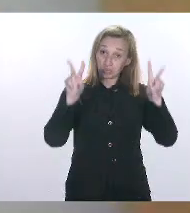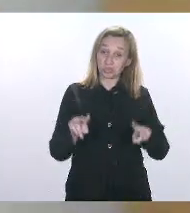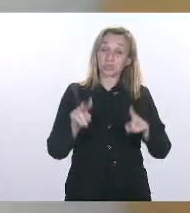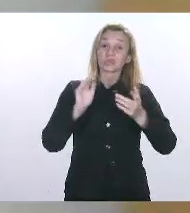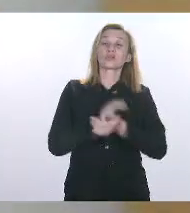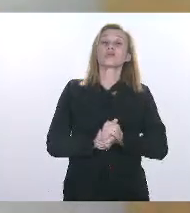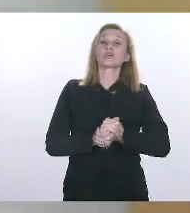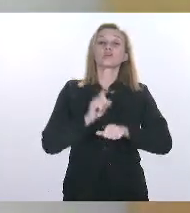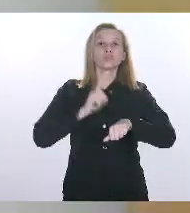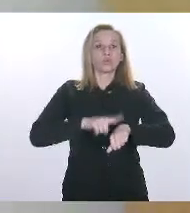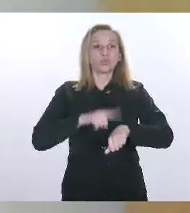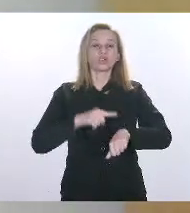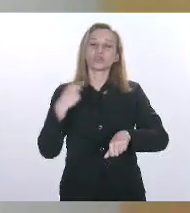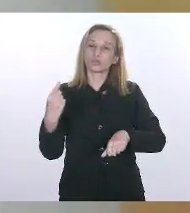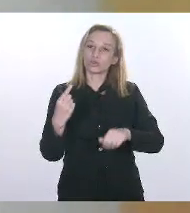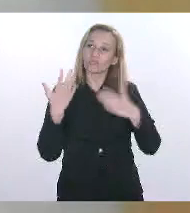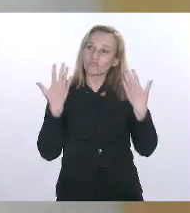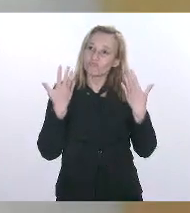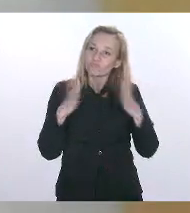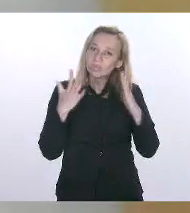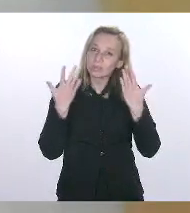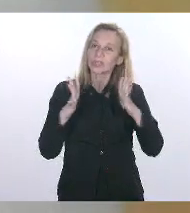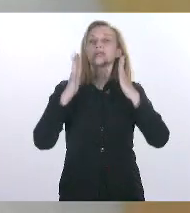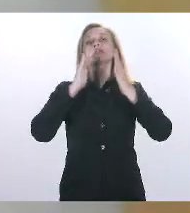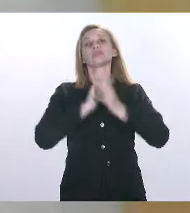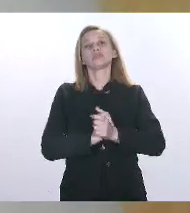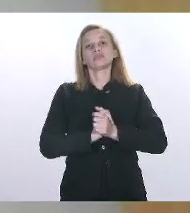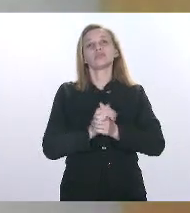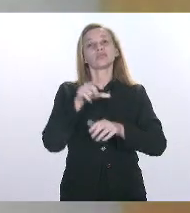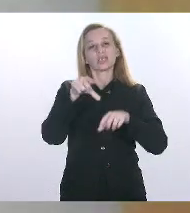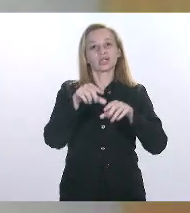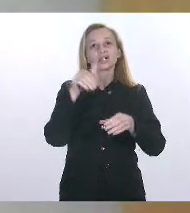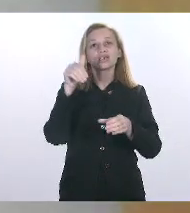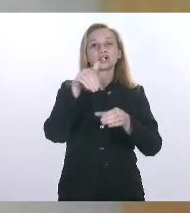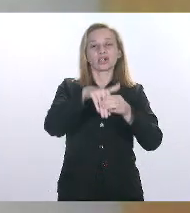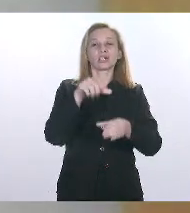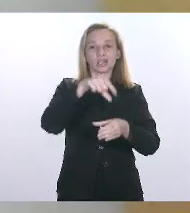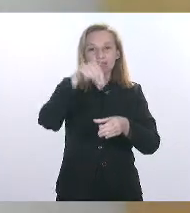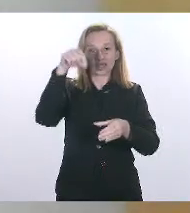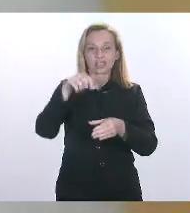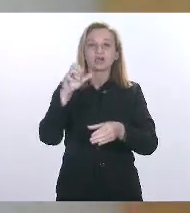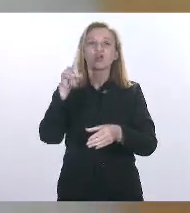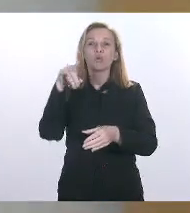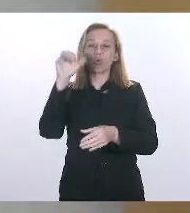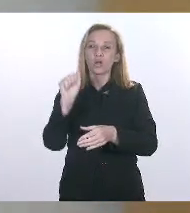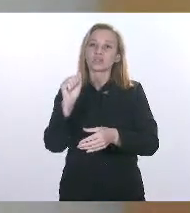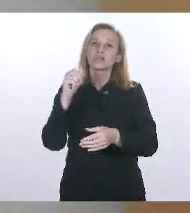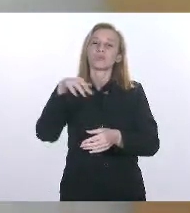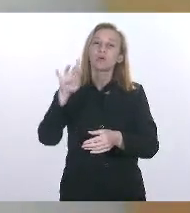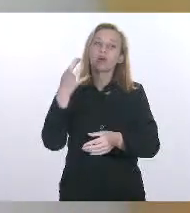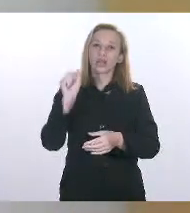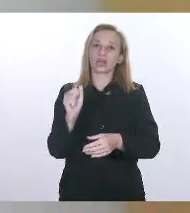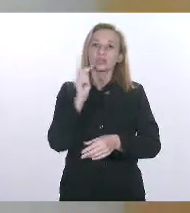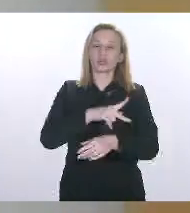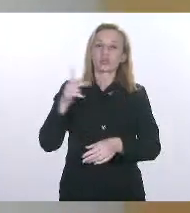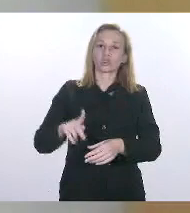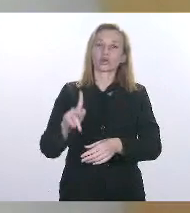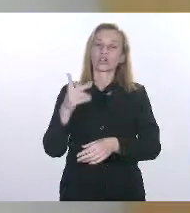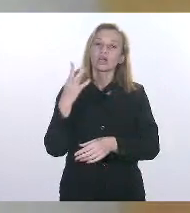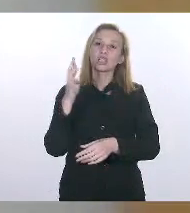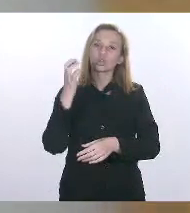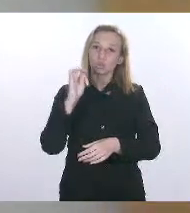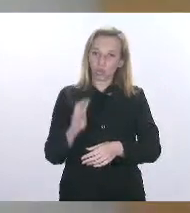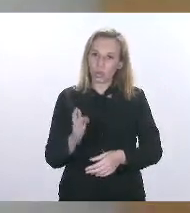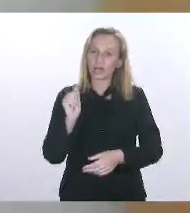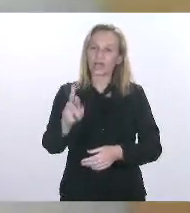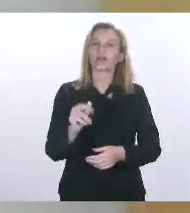no momento em que comemoro, em que celebro a eleição da professora Luanda Moraes como reitora da